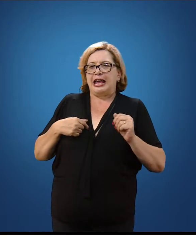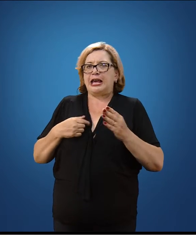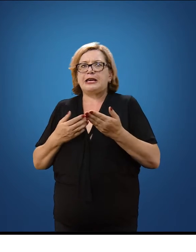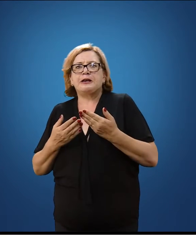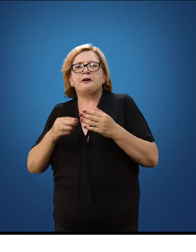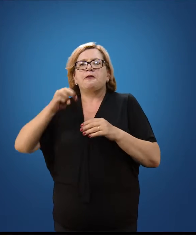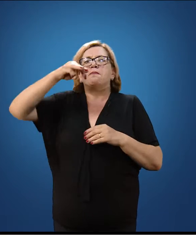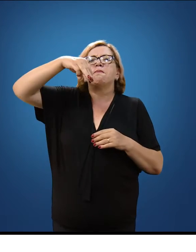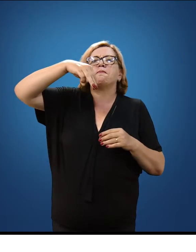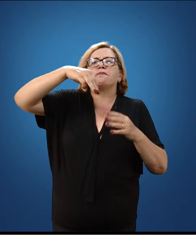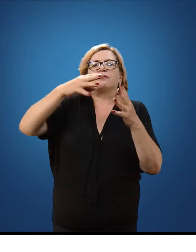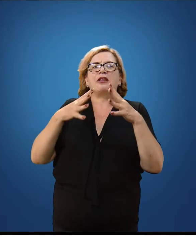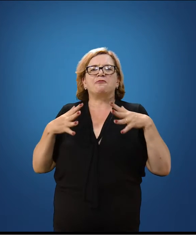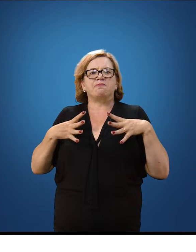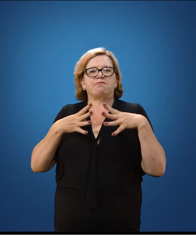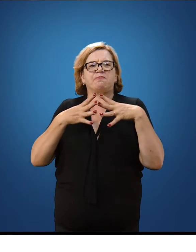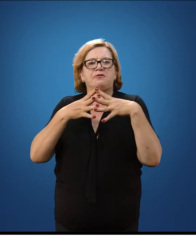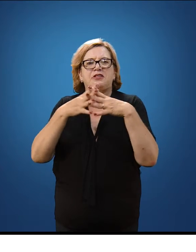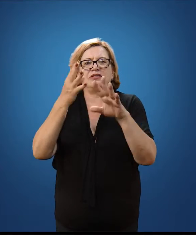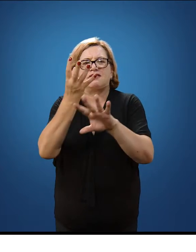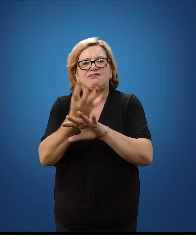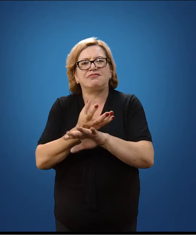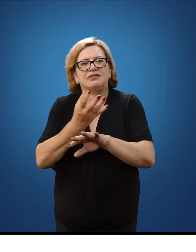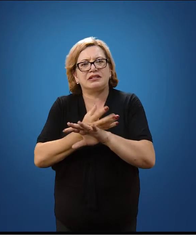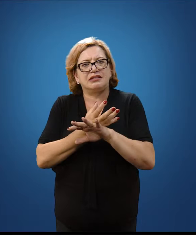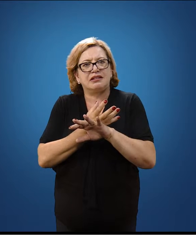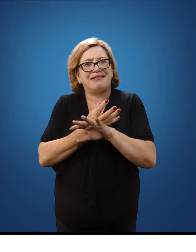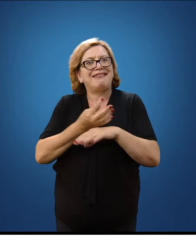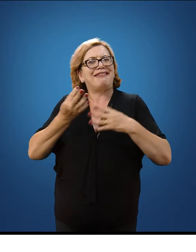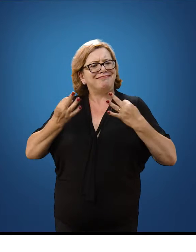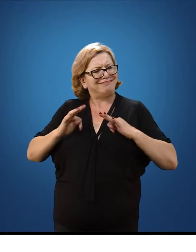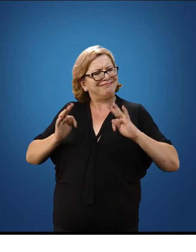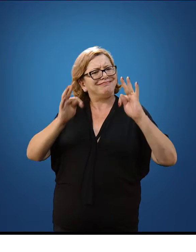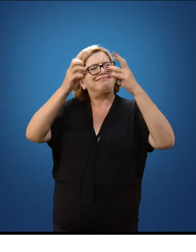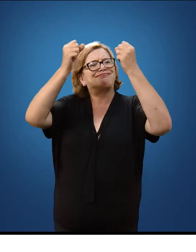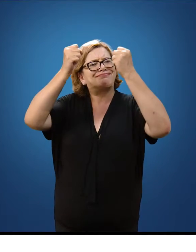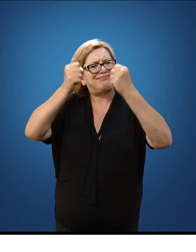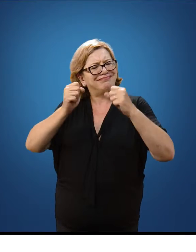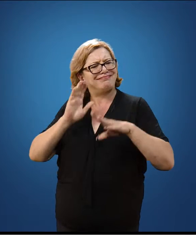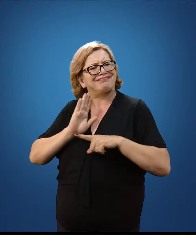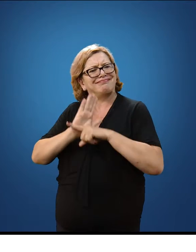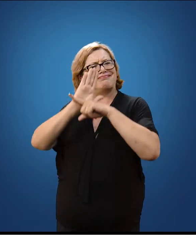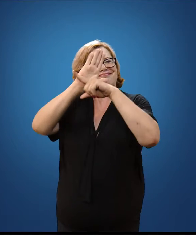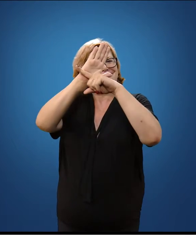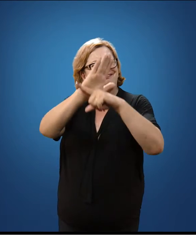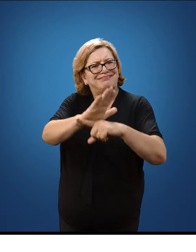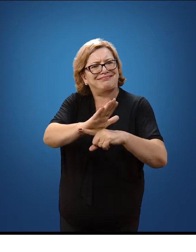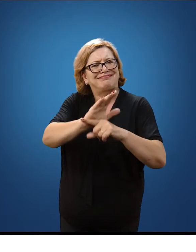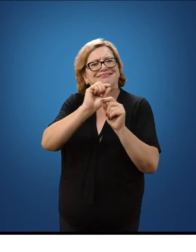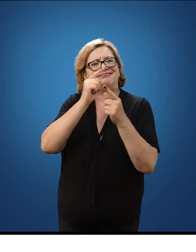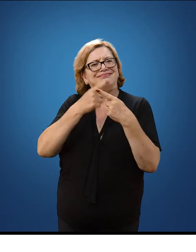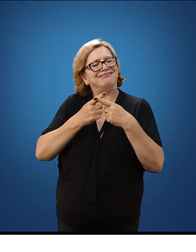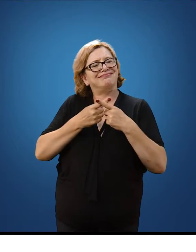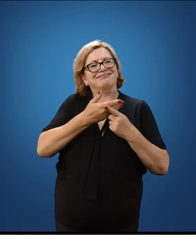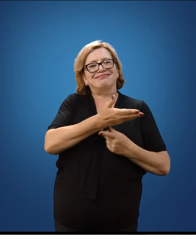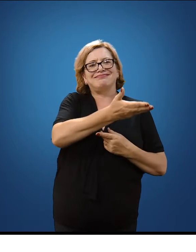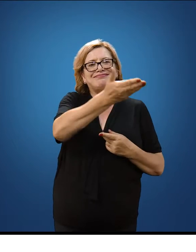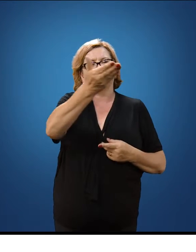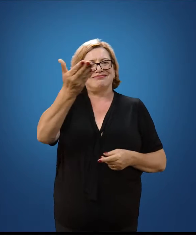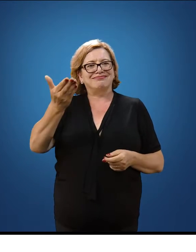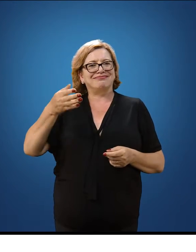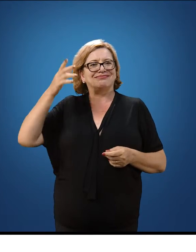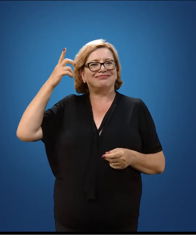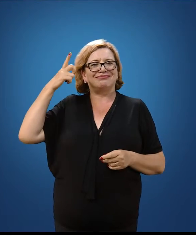transdisciplinaridade, multidisciplinaridade, e a tecnologia ela é um aliado essencial para isso, porque você